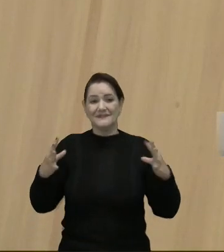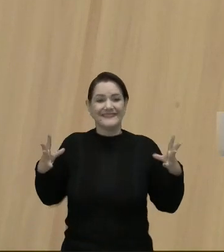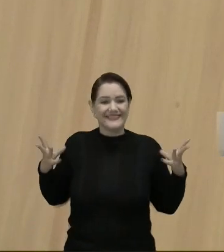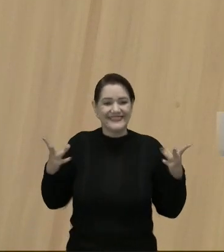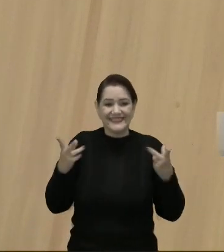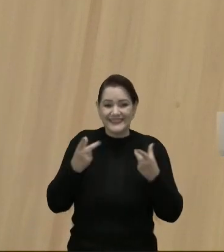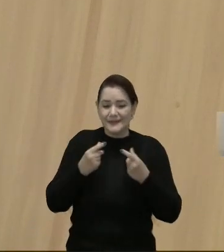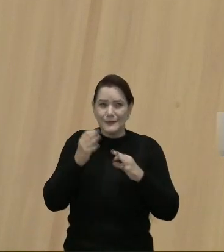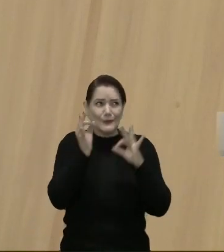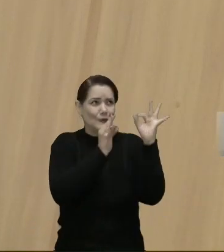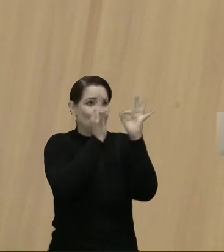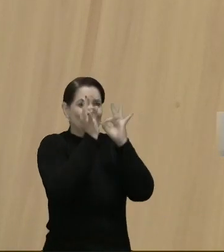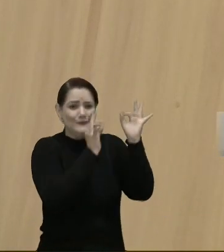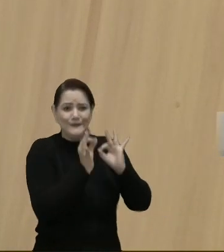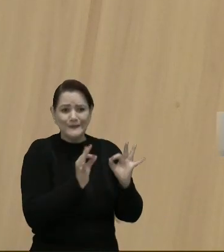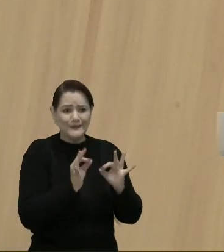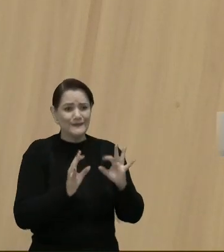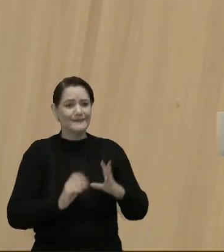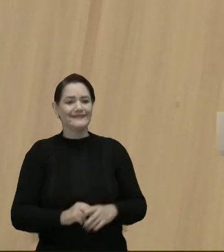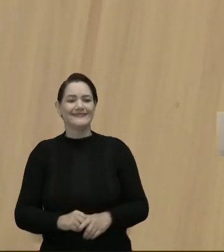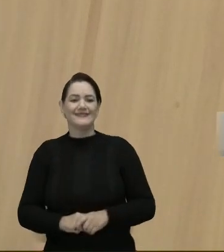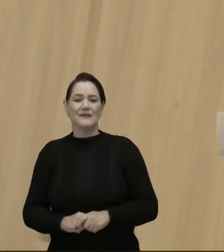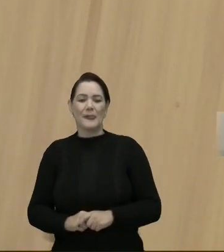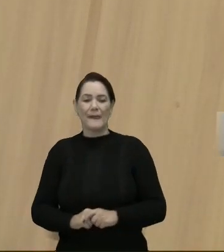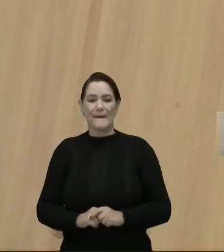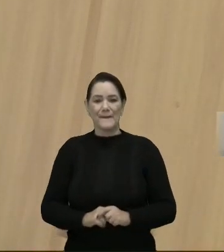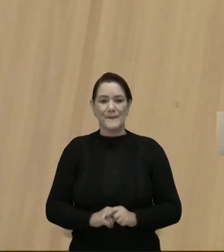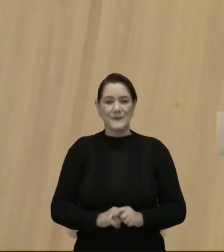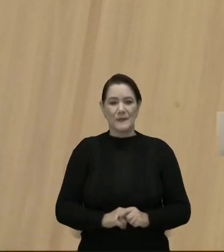excelentes decoradores como eu,